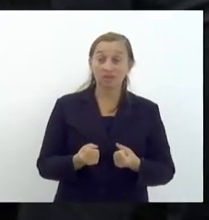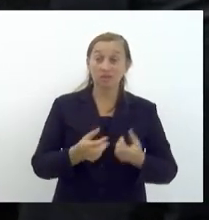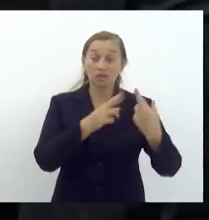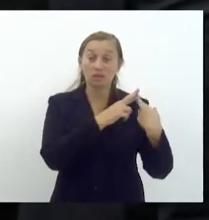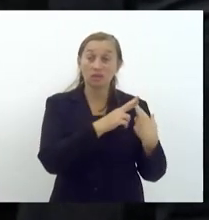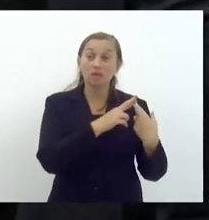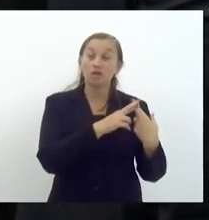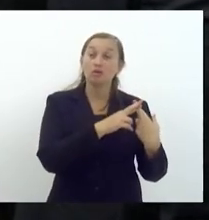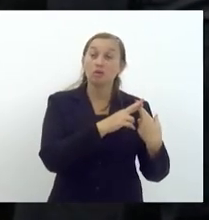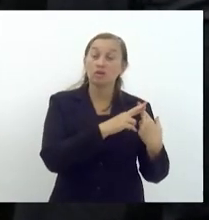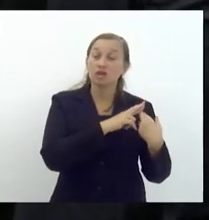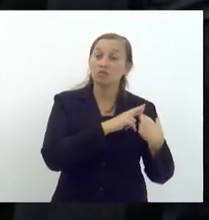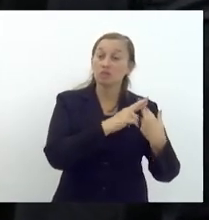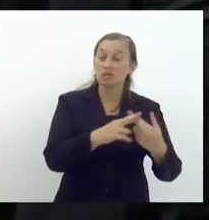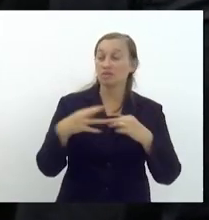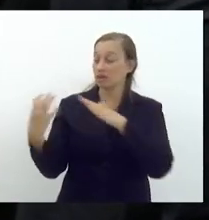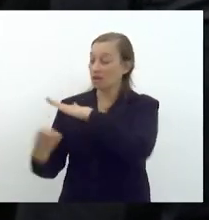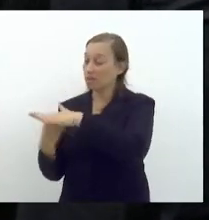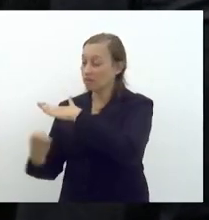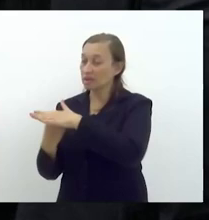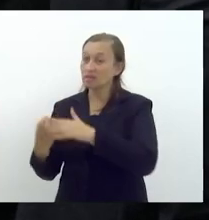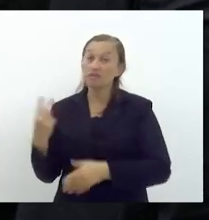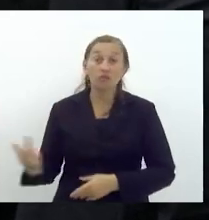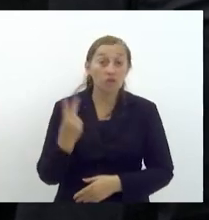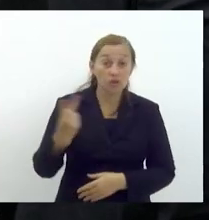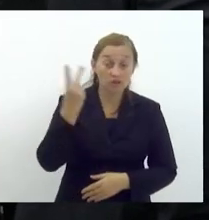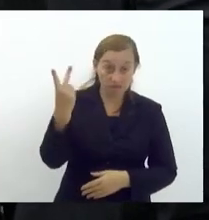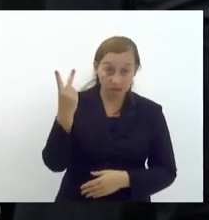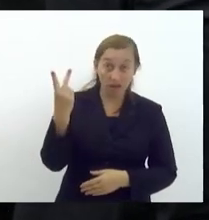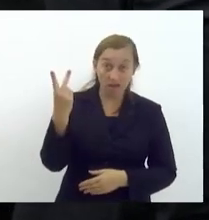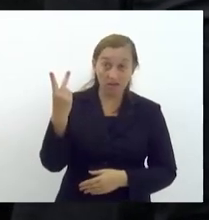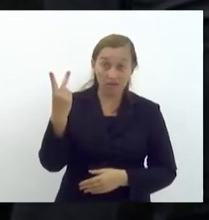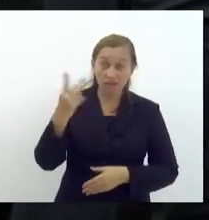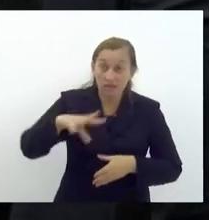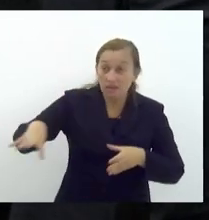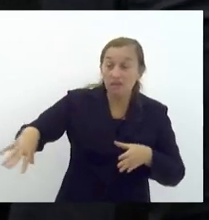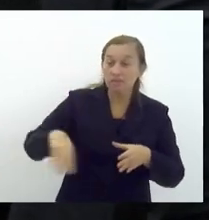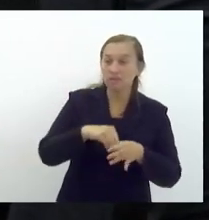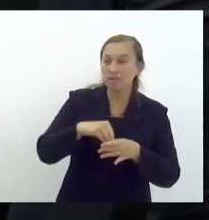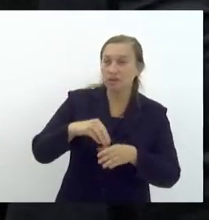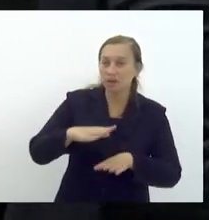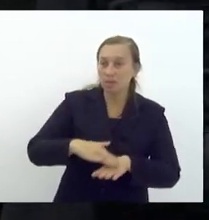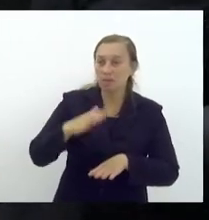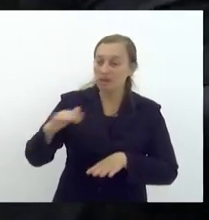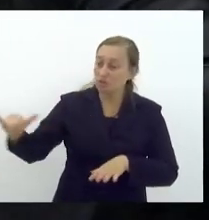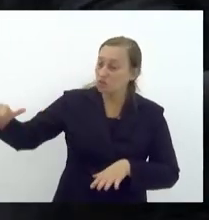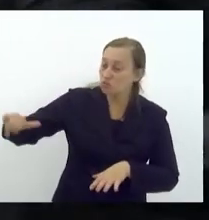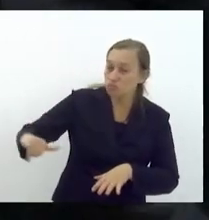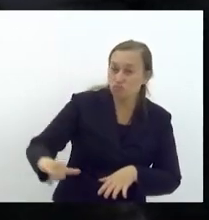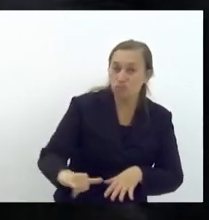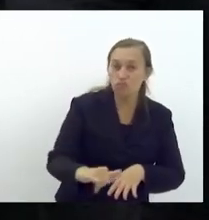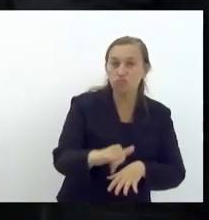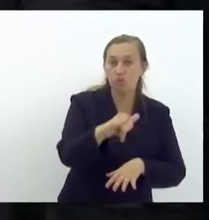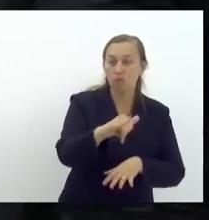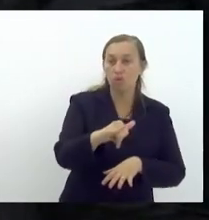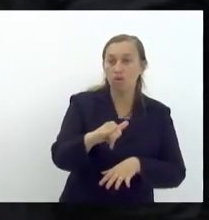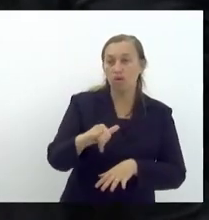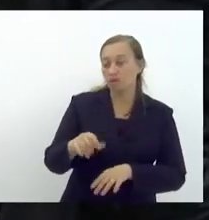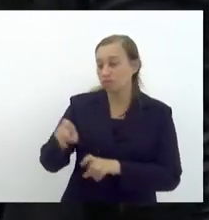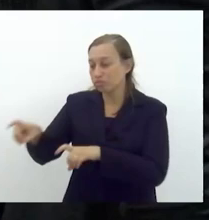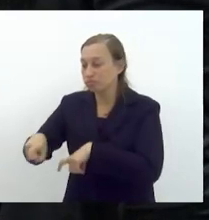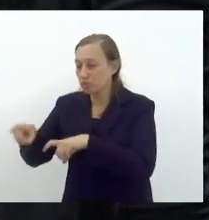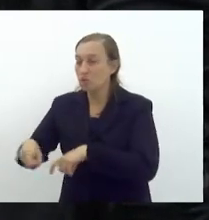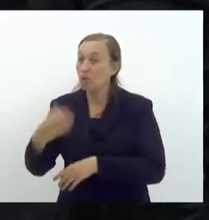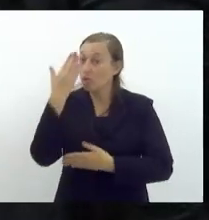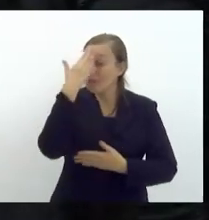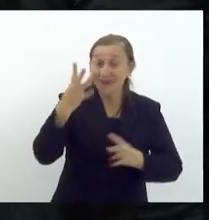representantes da empresa e que vão valorizar E vão incrementar ainda mais voos para o nosso interior Muito obrigado